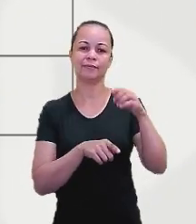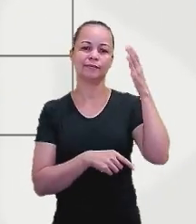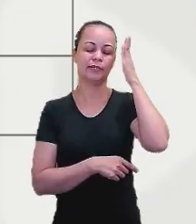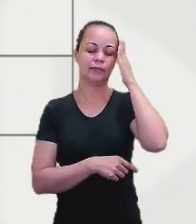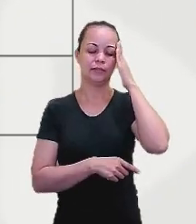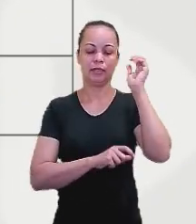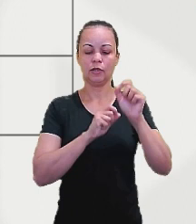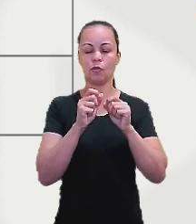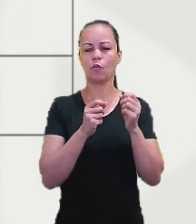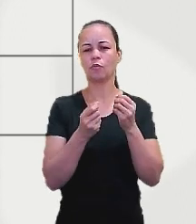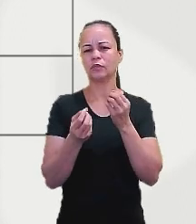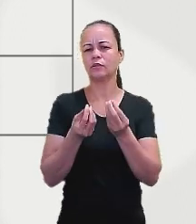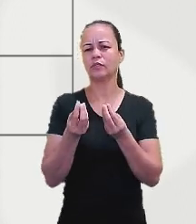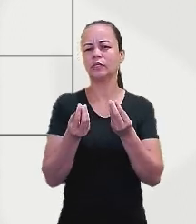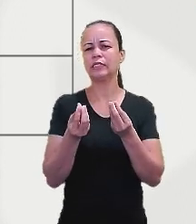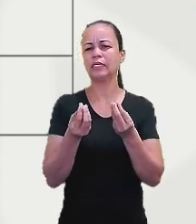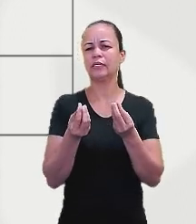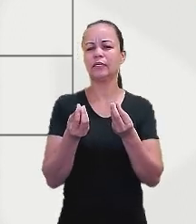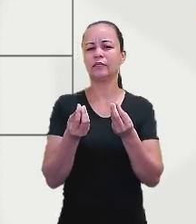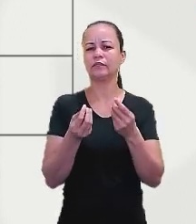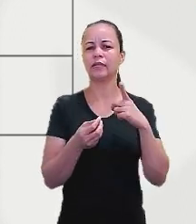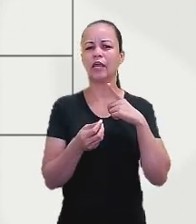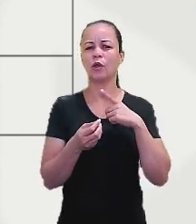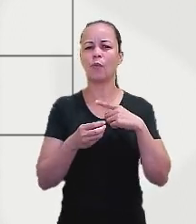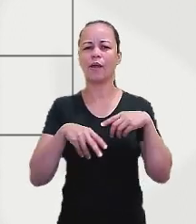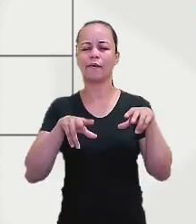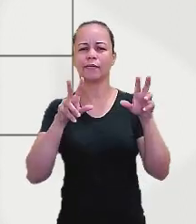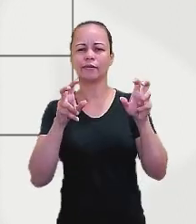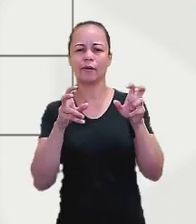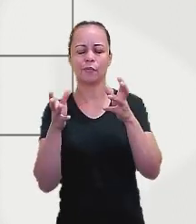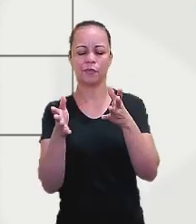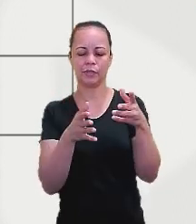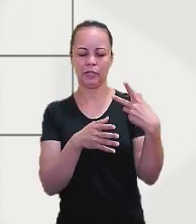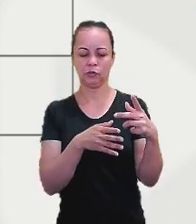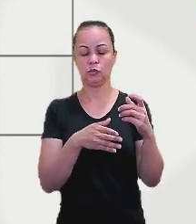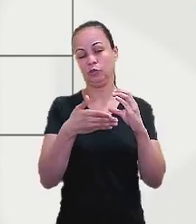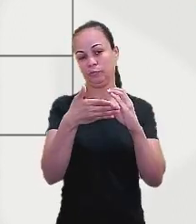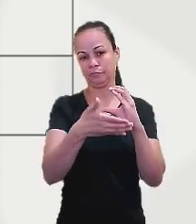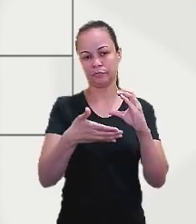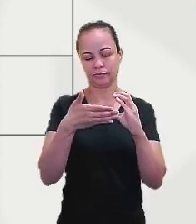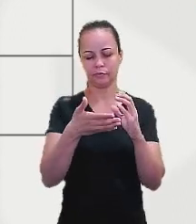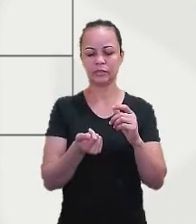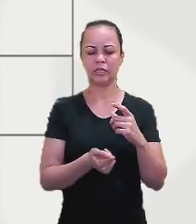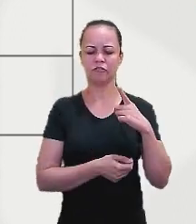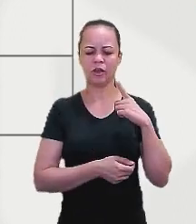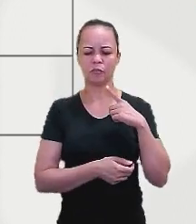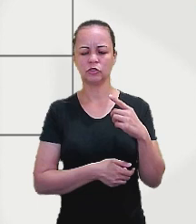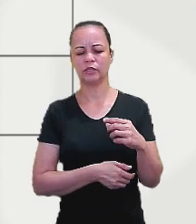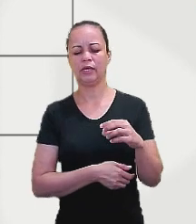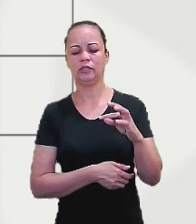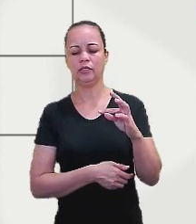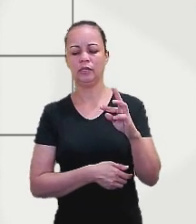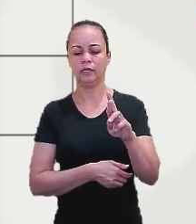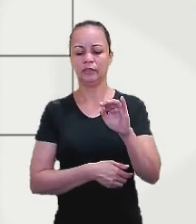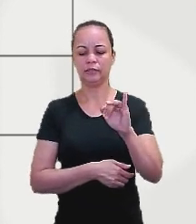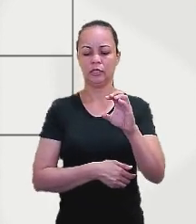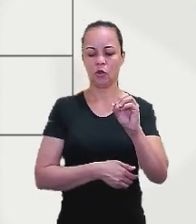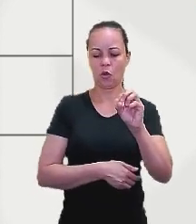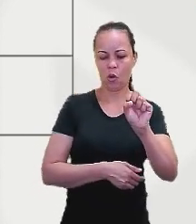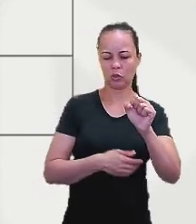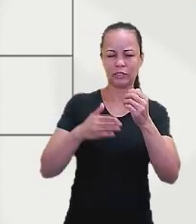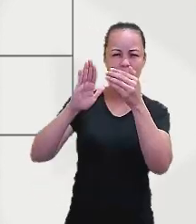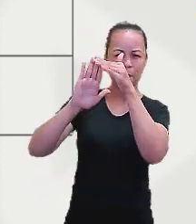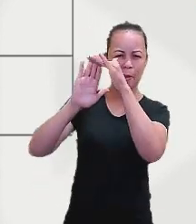uma perspectiva de categorizar estruturalmente os carboidratos. Então, a gente vai ter as trioses, as tetroses, as pentoses,